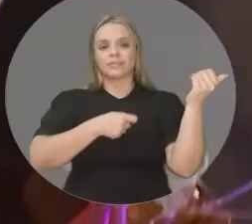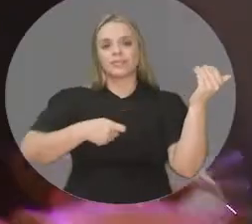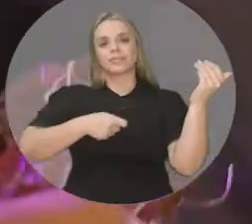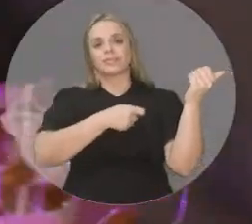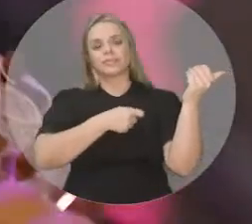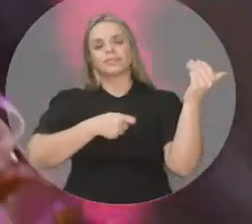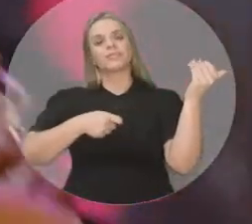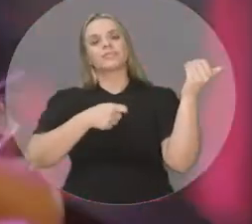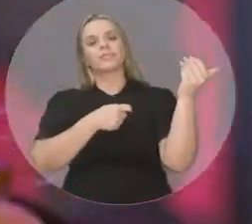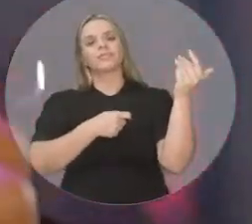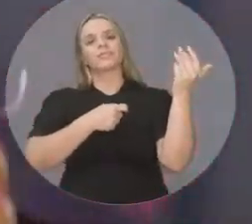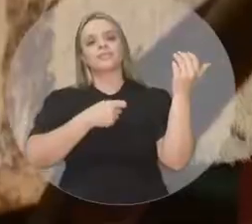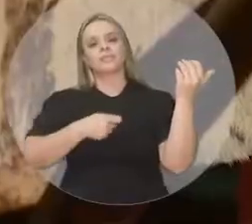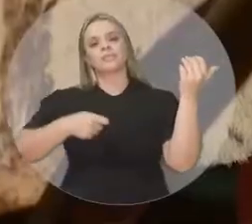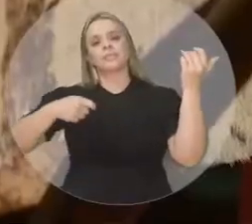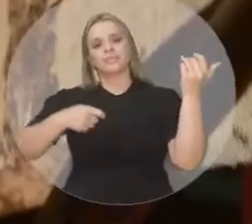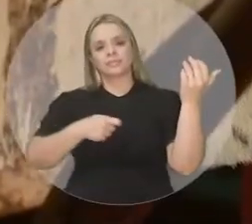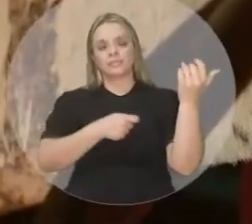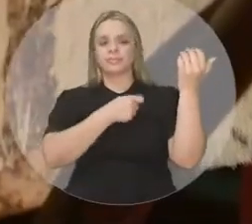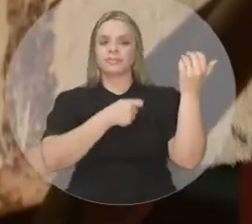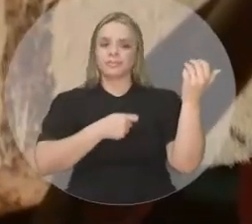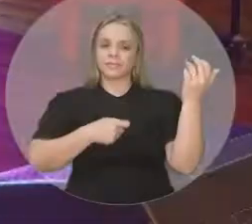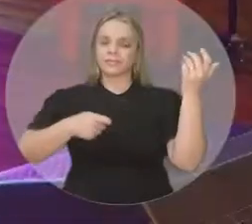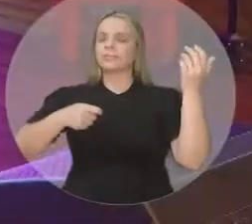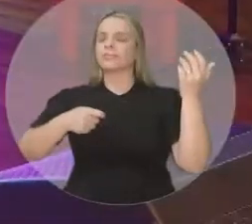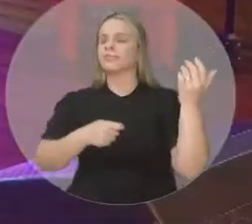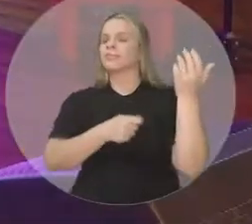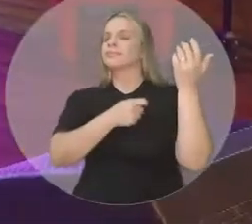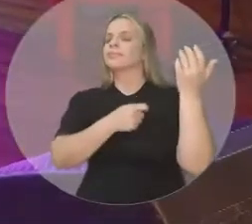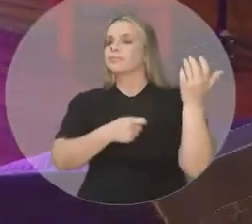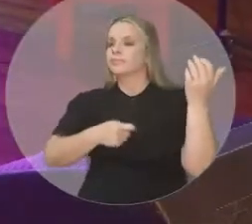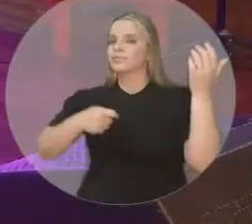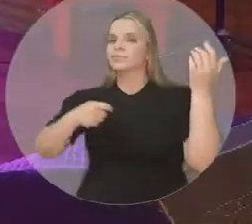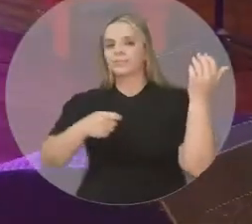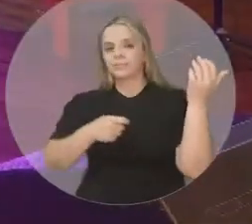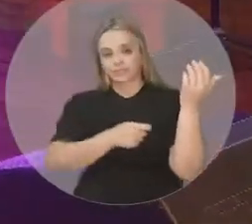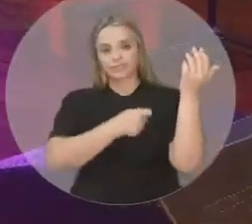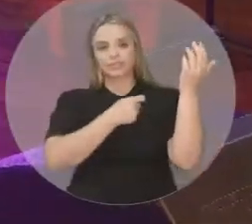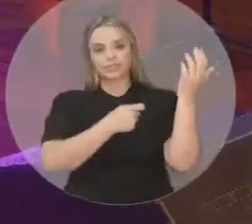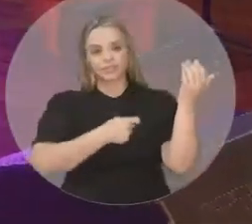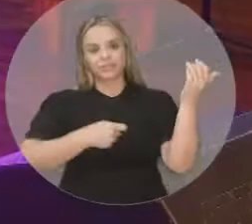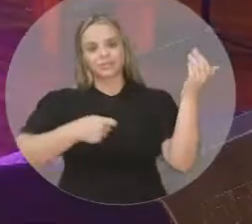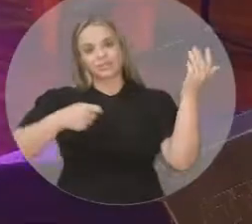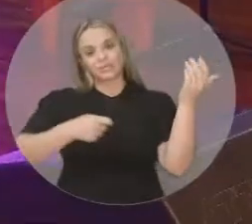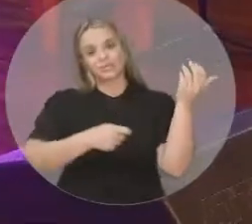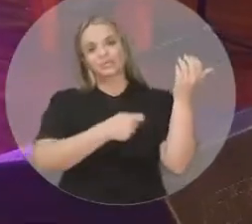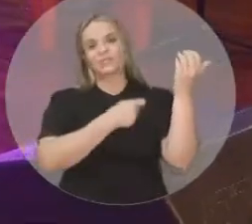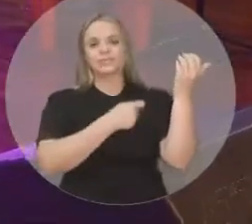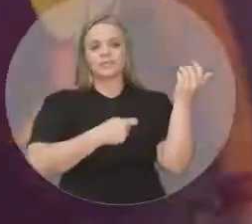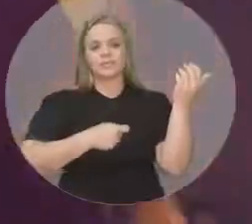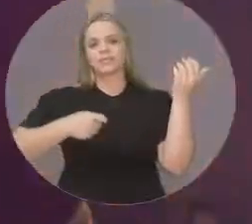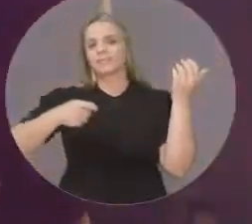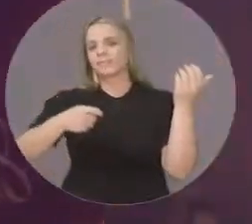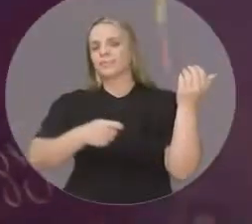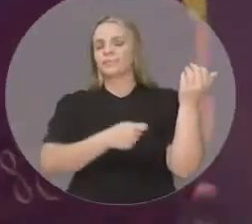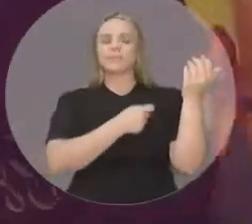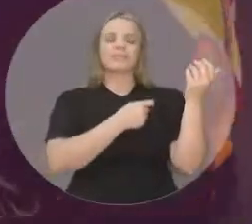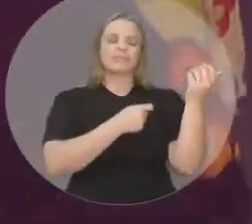Flor Ribeirinha vai dançar. Com a sua saia rodada, balançando